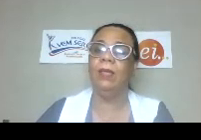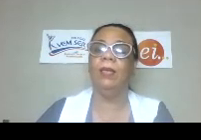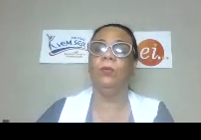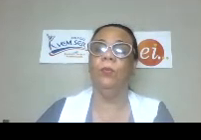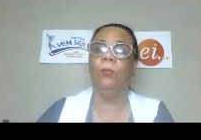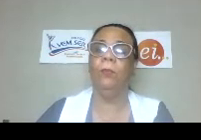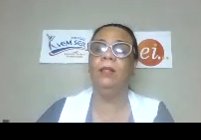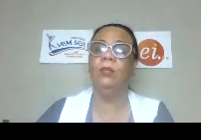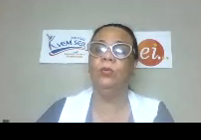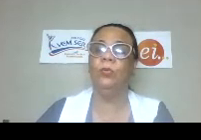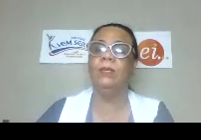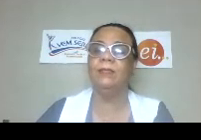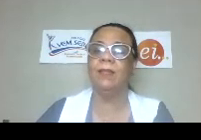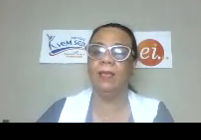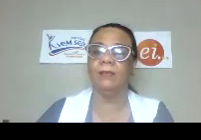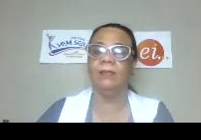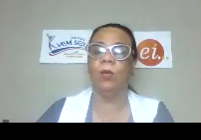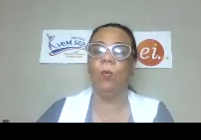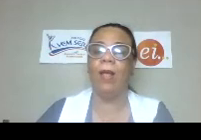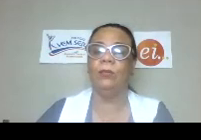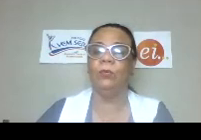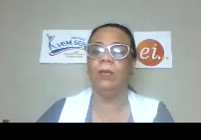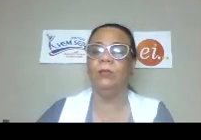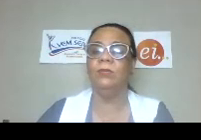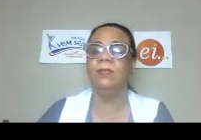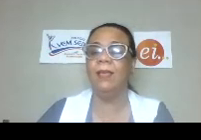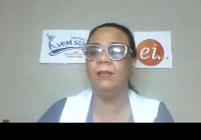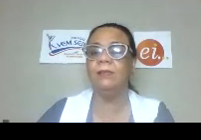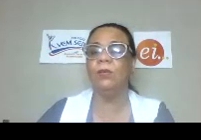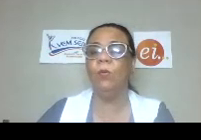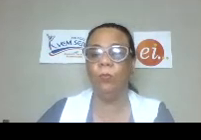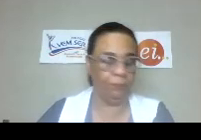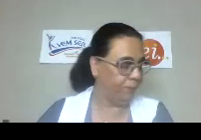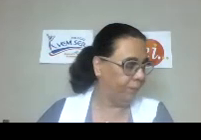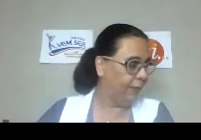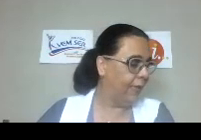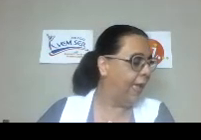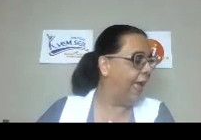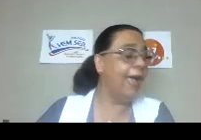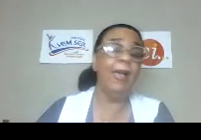Aqui eu tenho uma, duas, três. Quatro menos três, um.